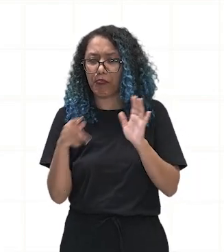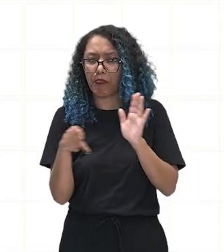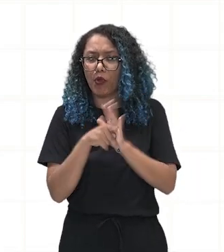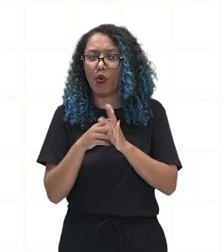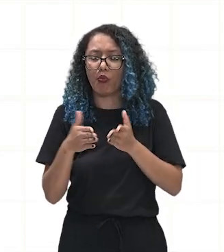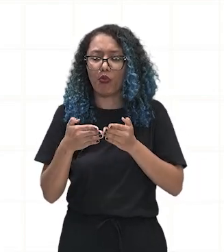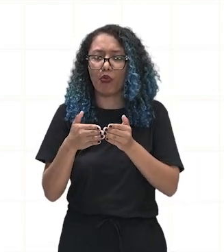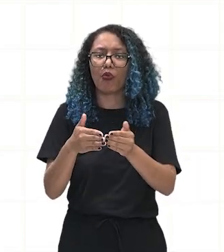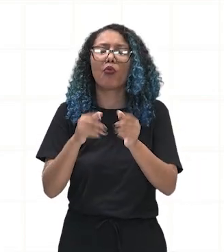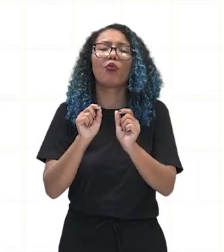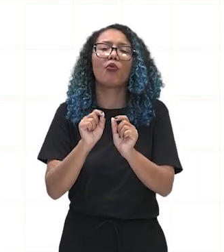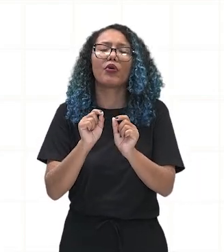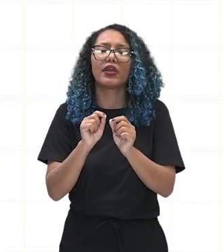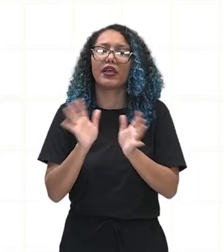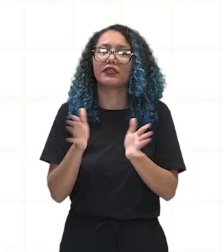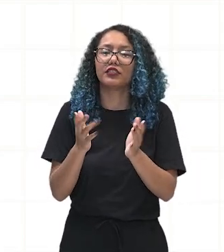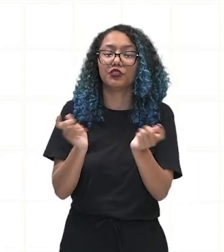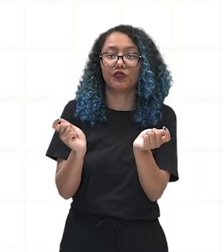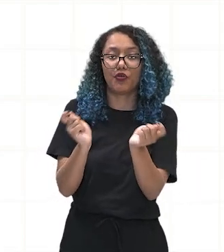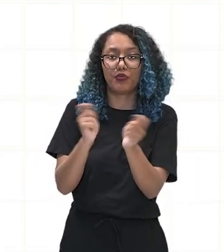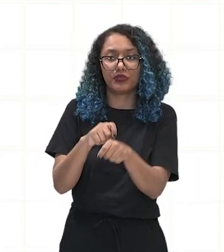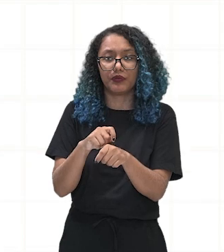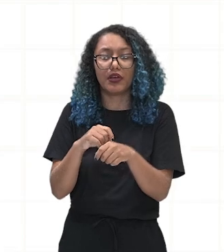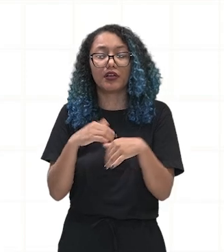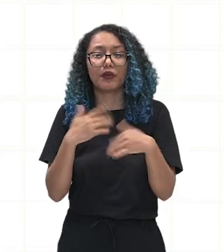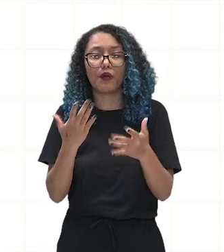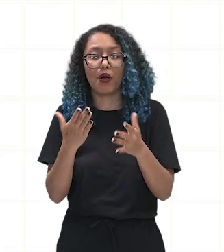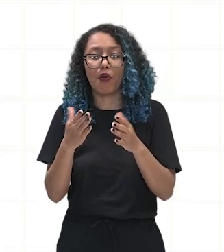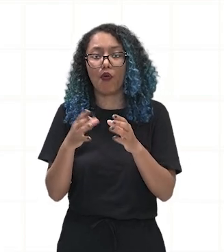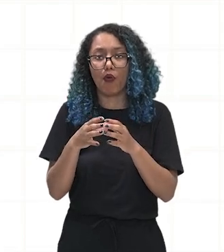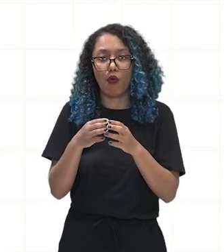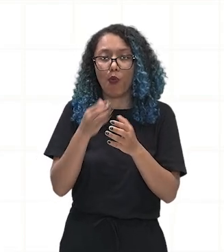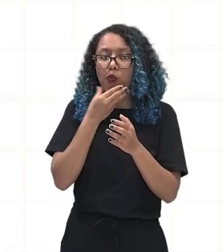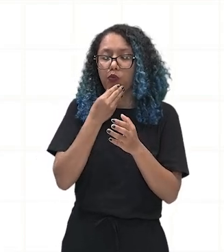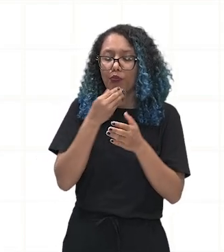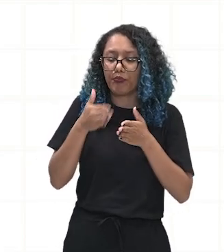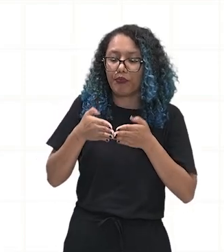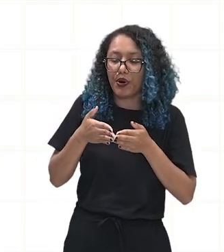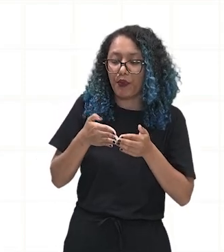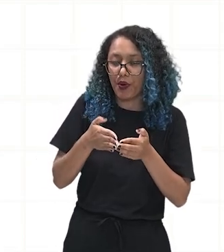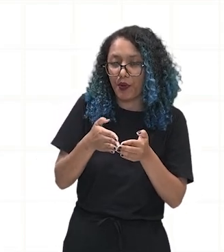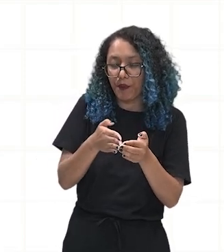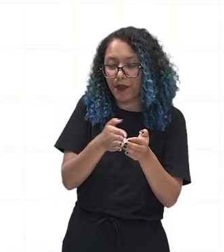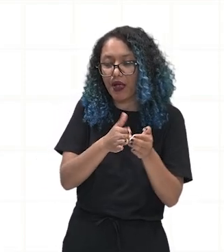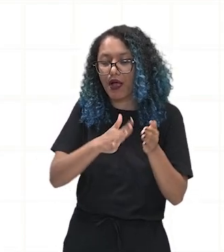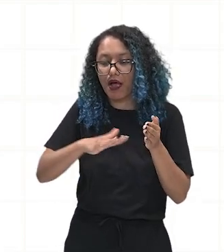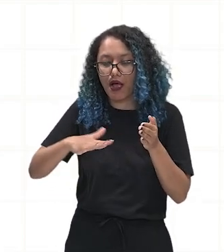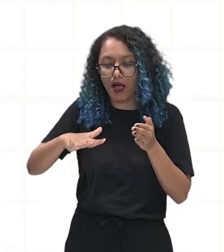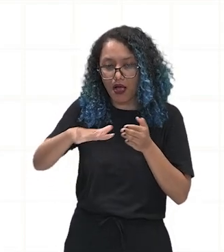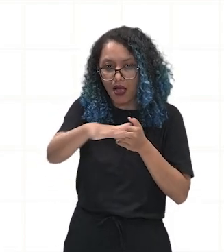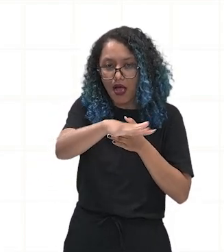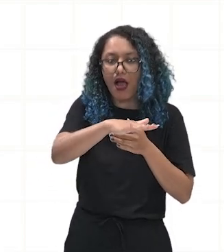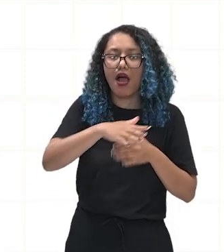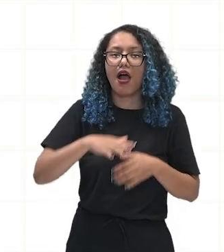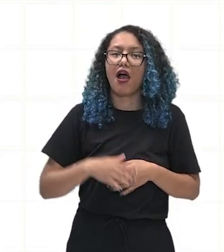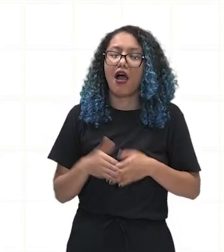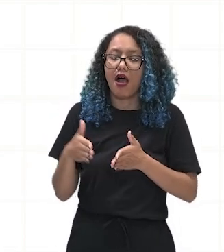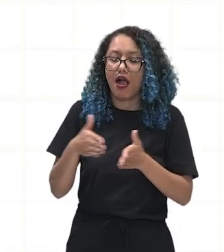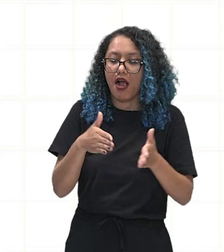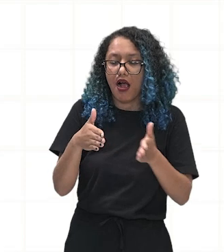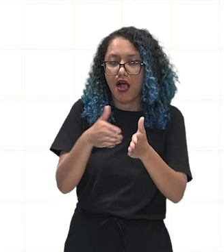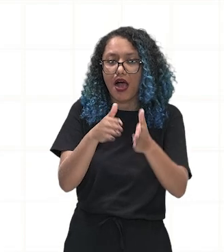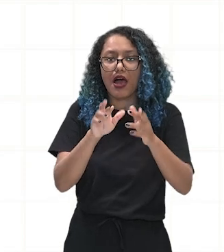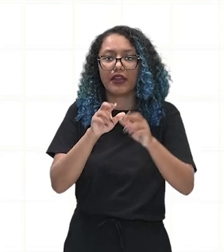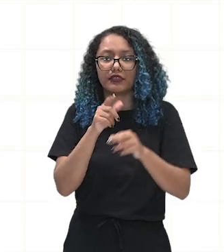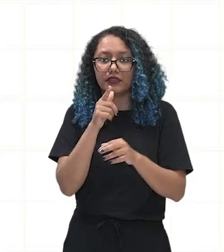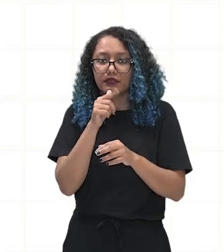acabaram permitindo com que marinheiros pudessem, então, explorar novas rotas marítimas e alcançar